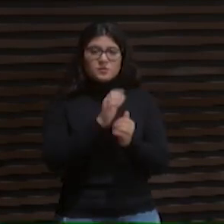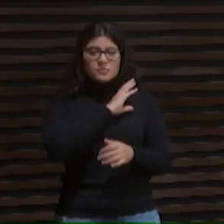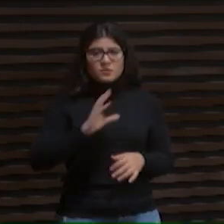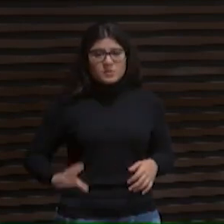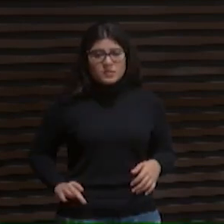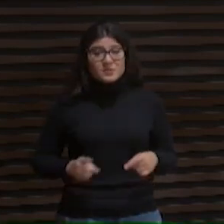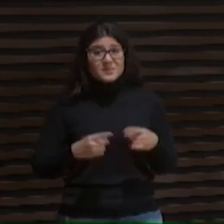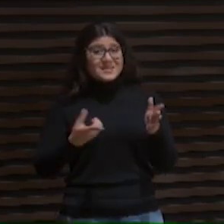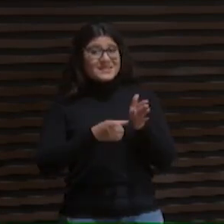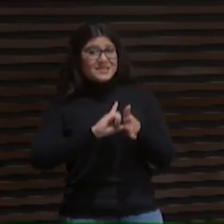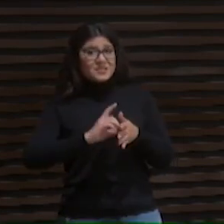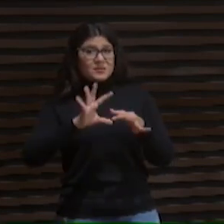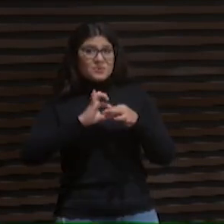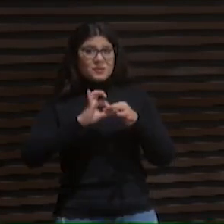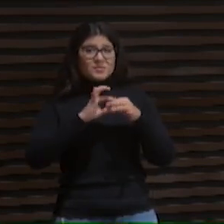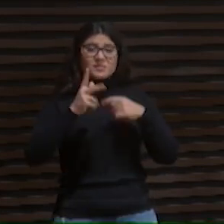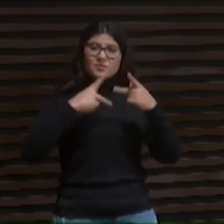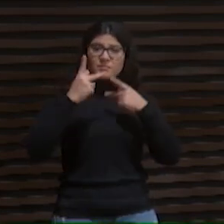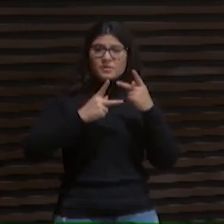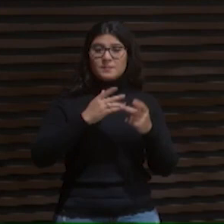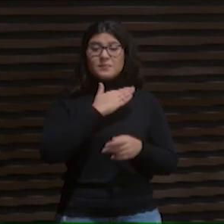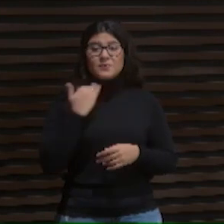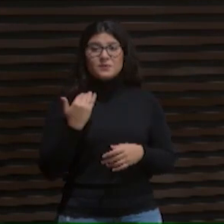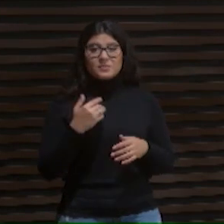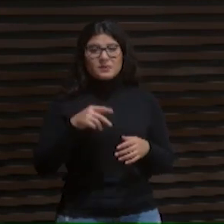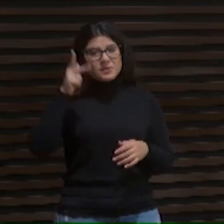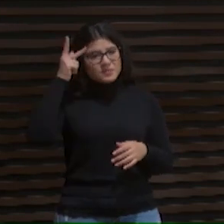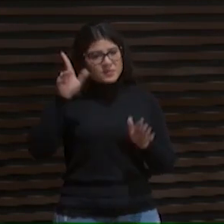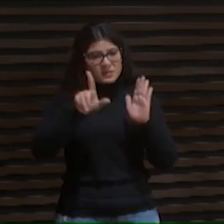desse contexto, ele diz o seguinte, morri para a lei.